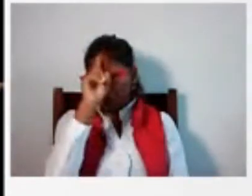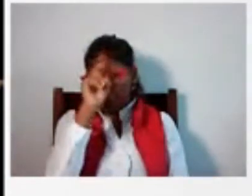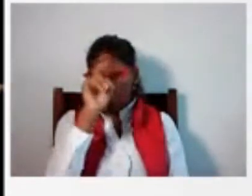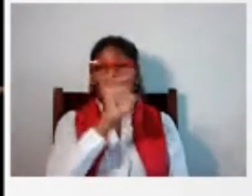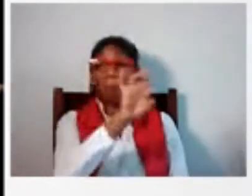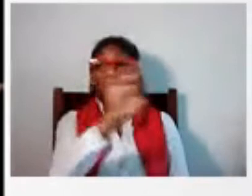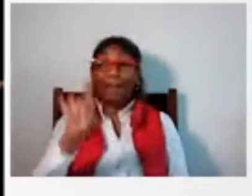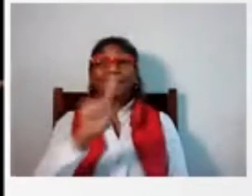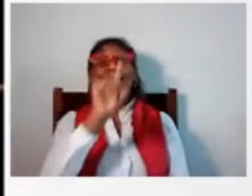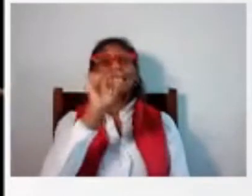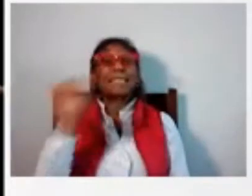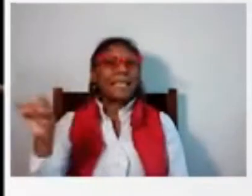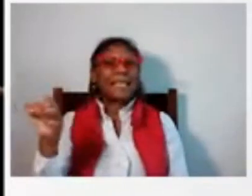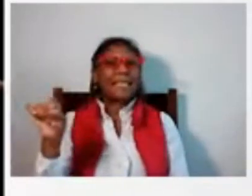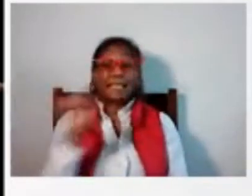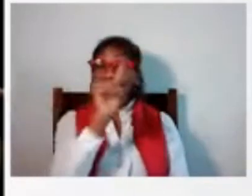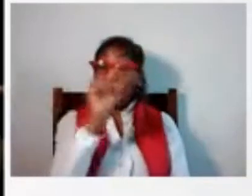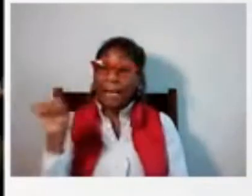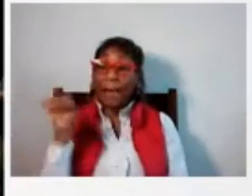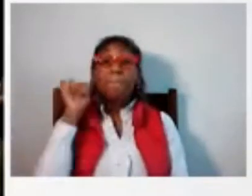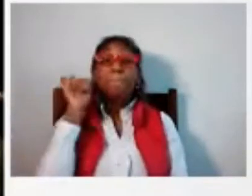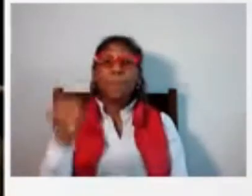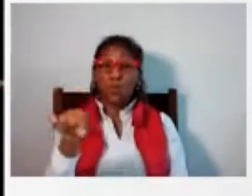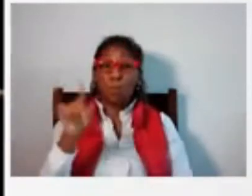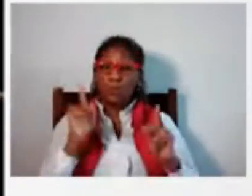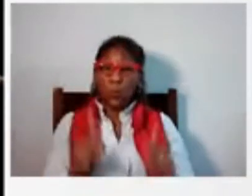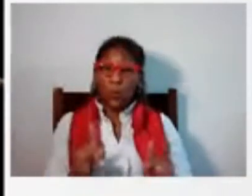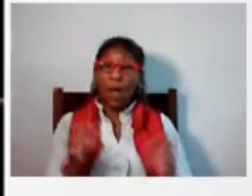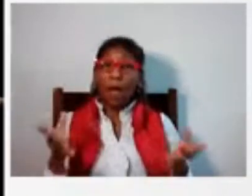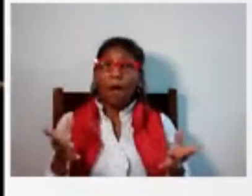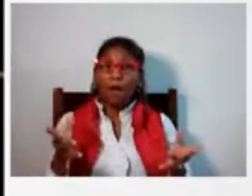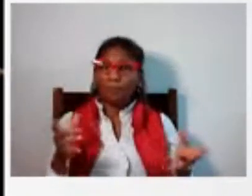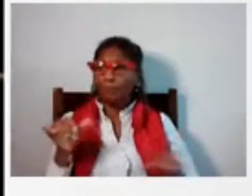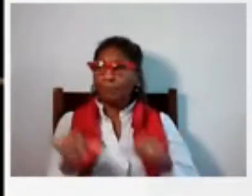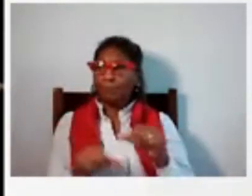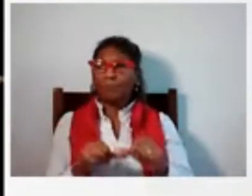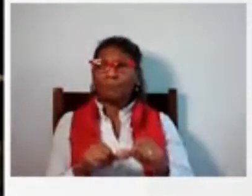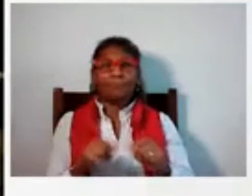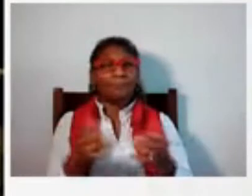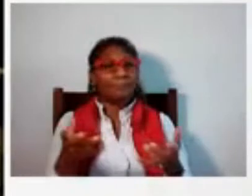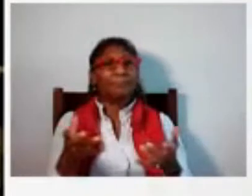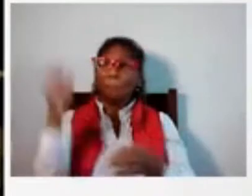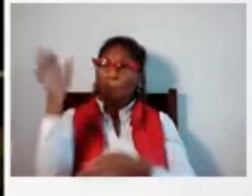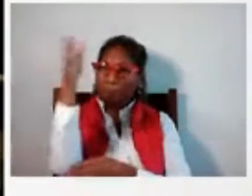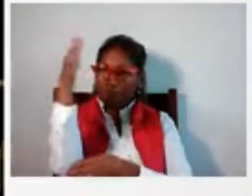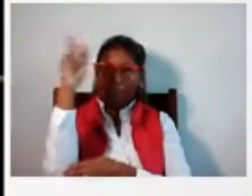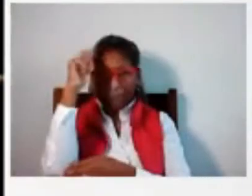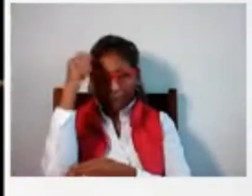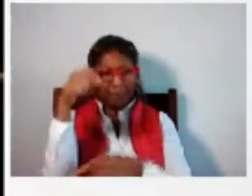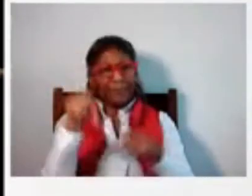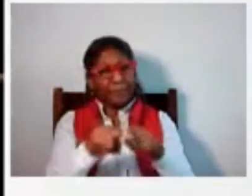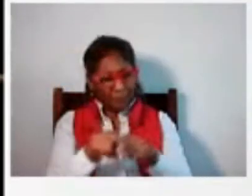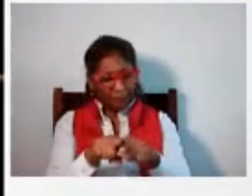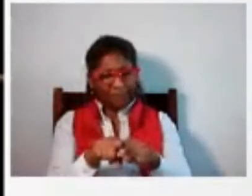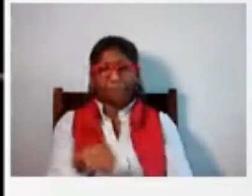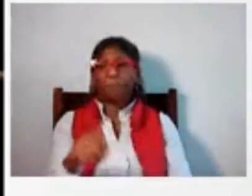100 mil habitantes e passou para 5,2, por isso que aqui veio para a bandeira preta também. O número de óbitos